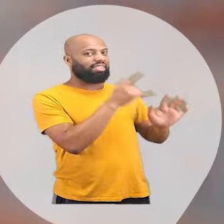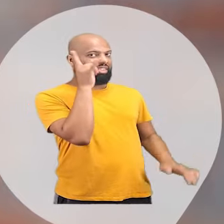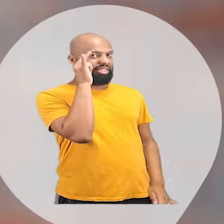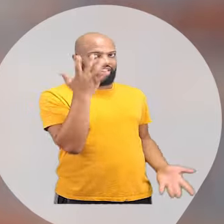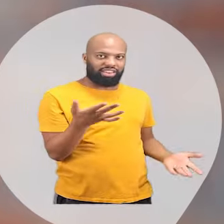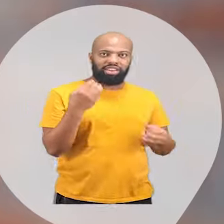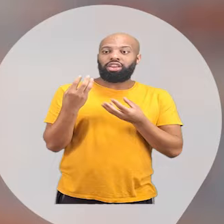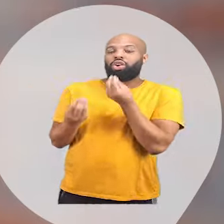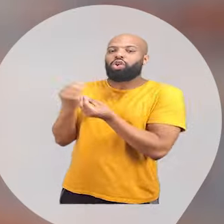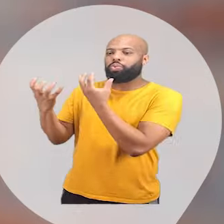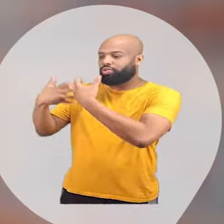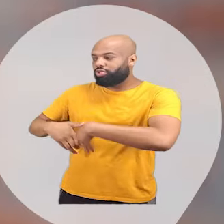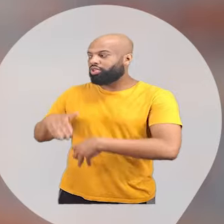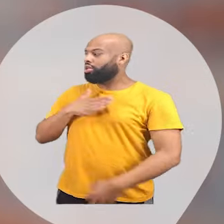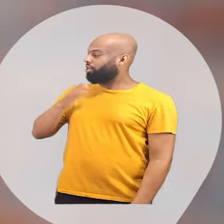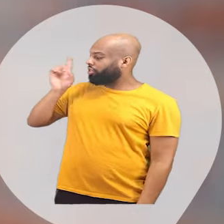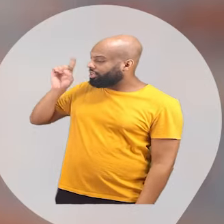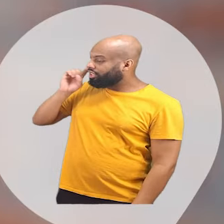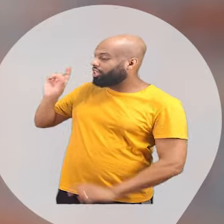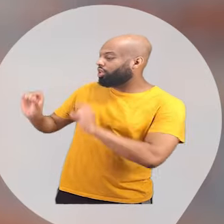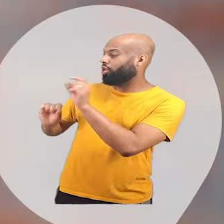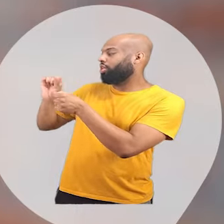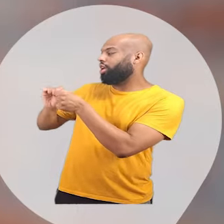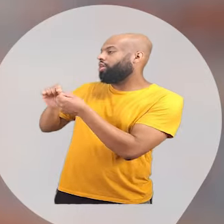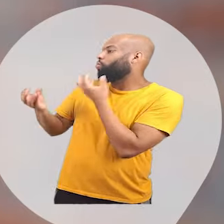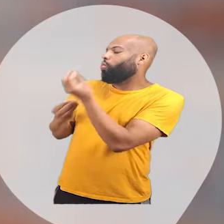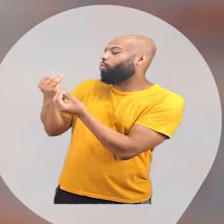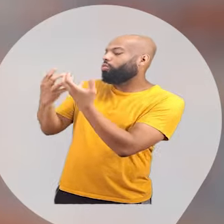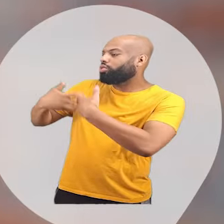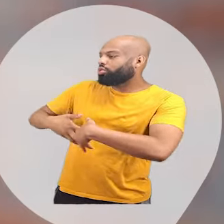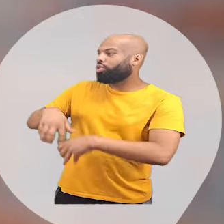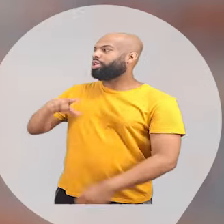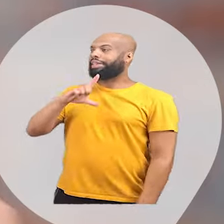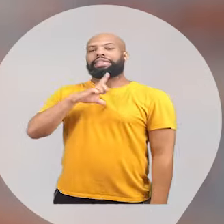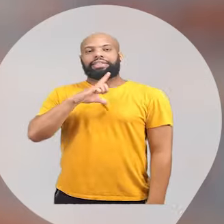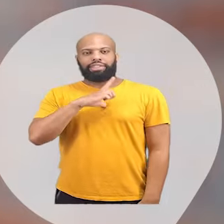assim como funciona lá o dia a dia do que fazer a gente tem